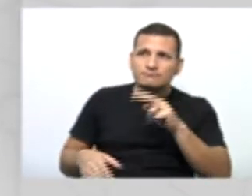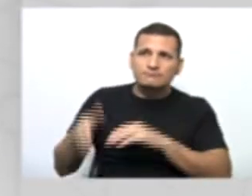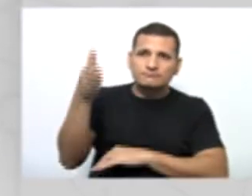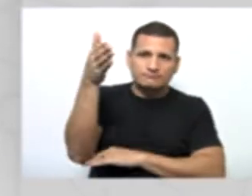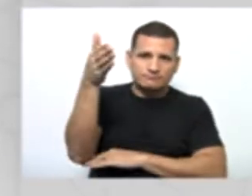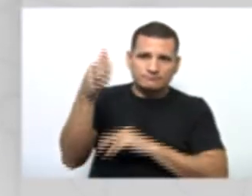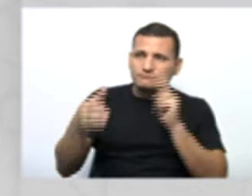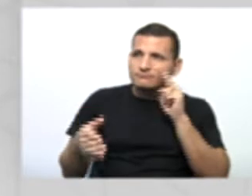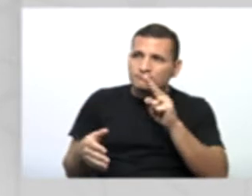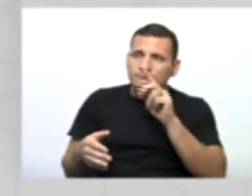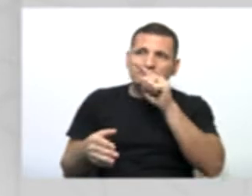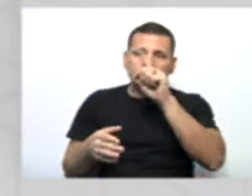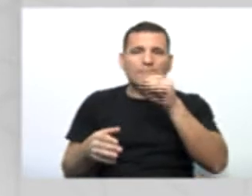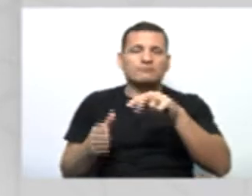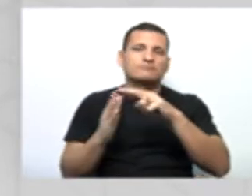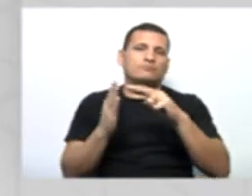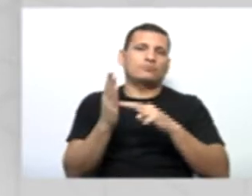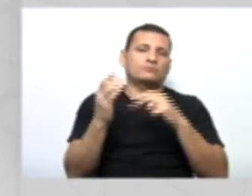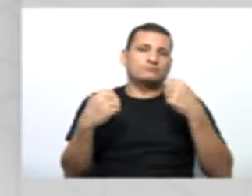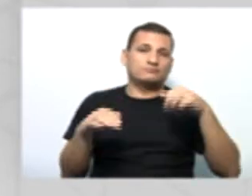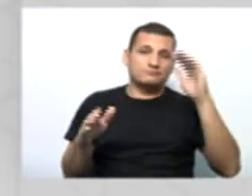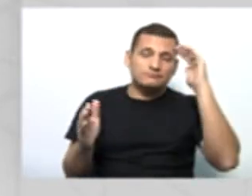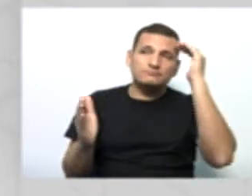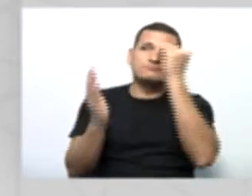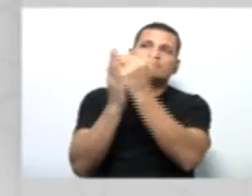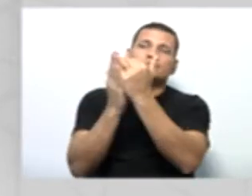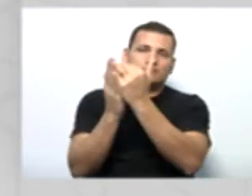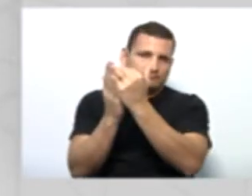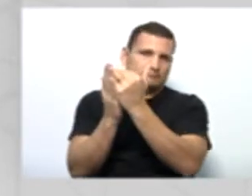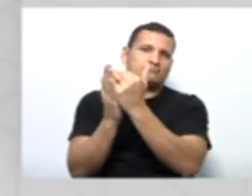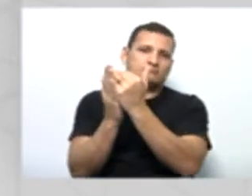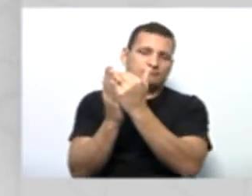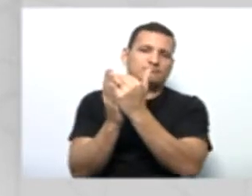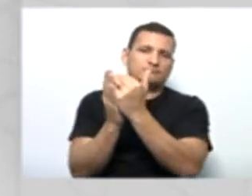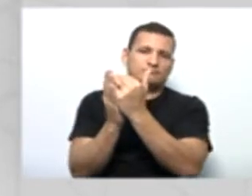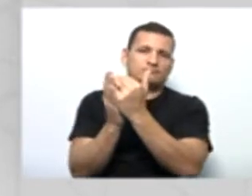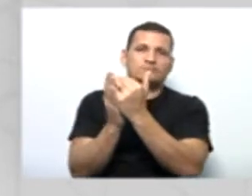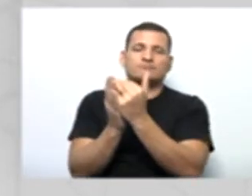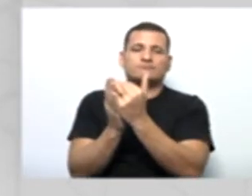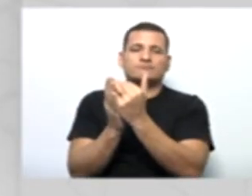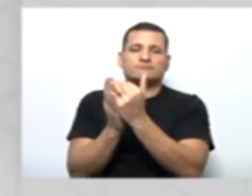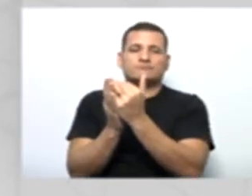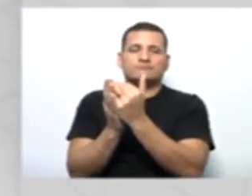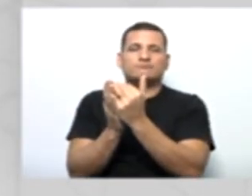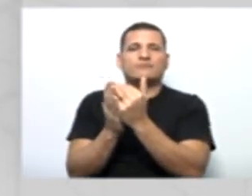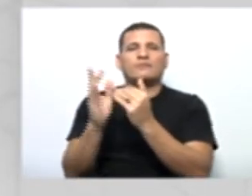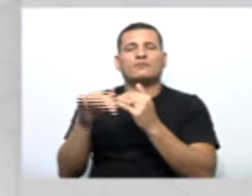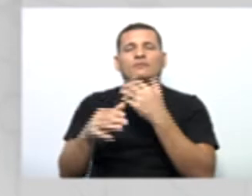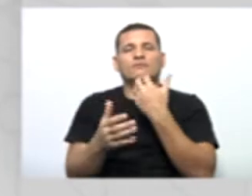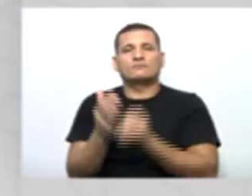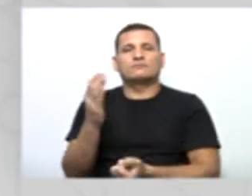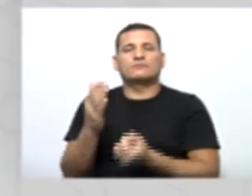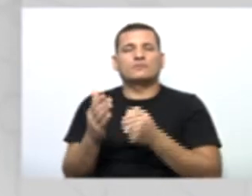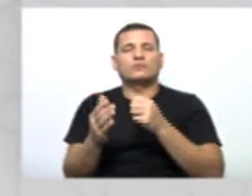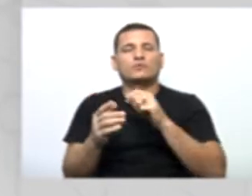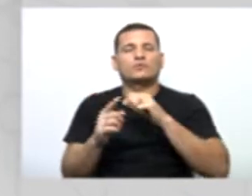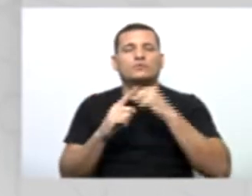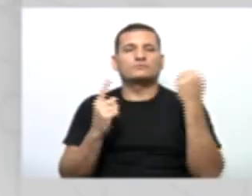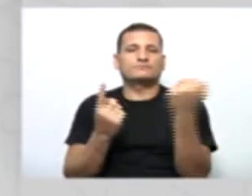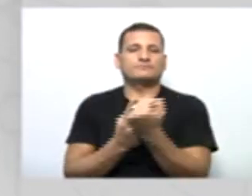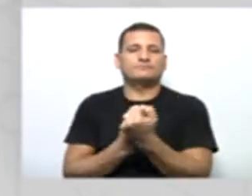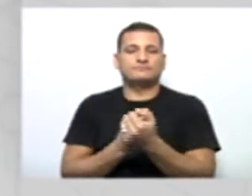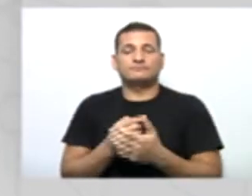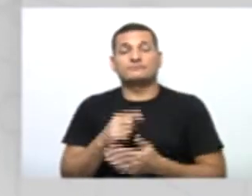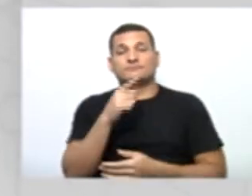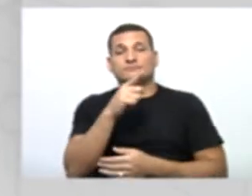vendo ali uma norma, algo que eu devo seguir, que faz parte de uma norma que foi aceita socialmente. Aqui nós temos